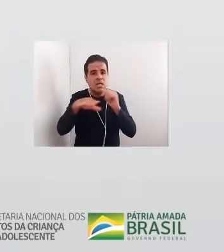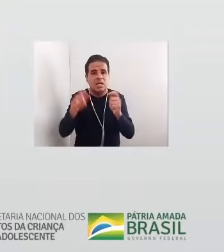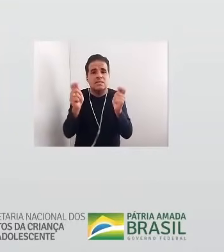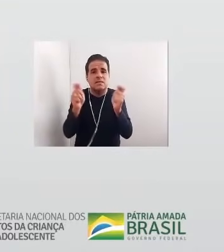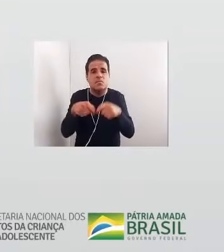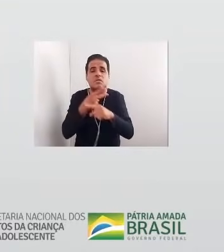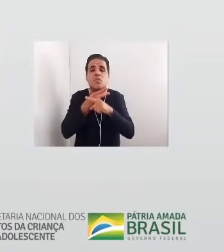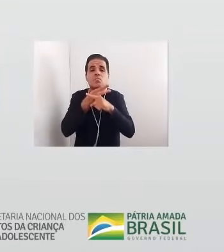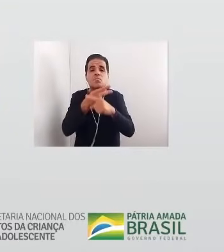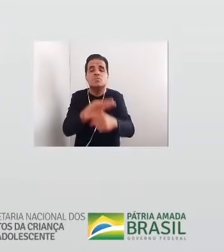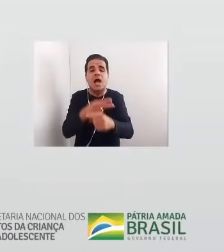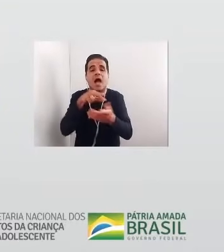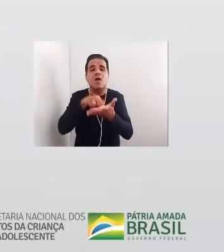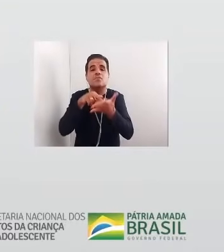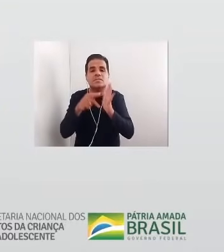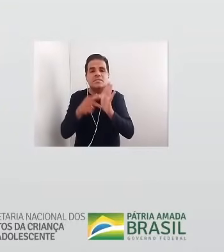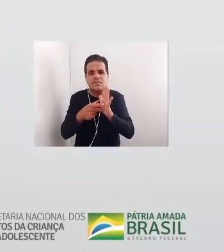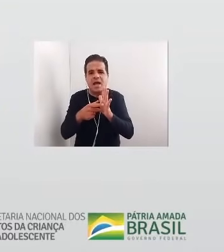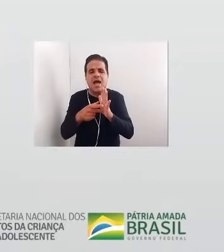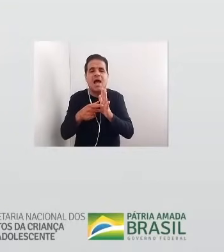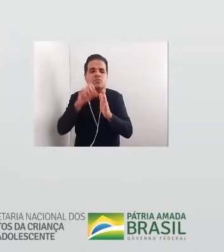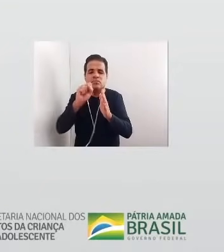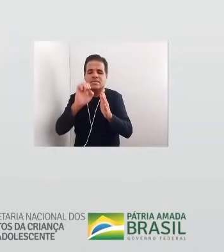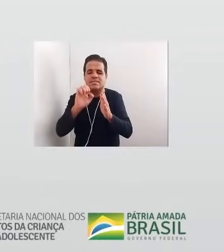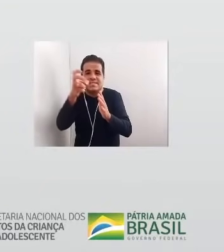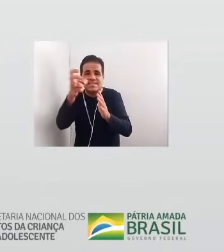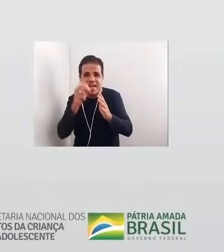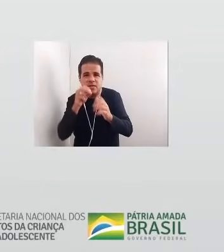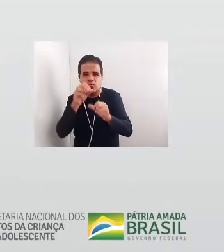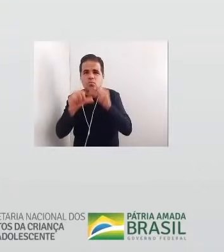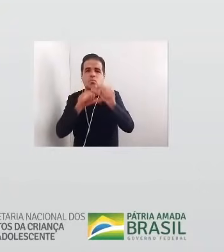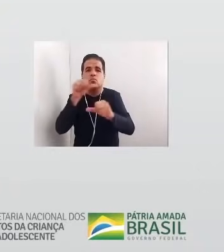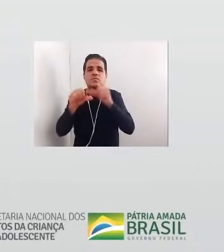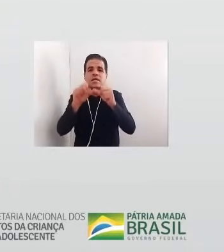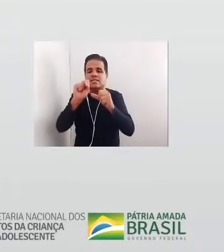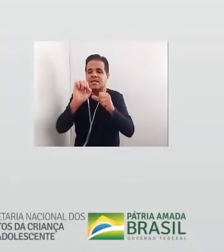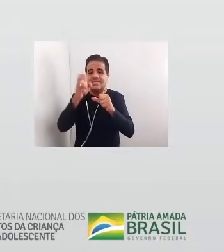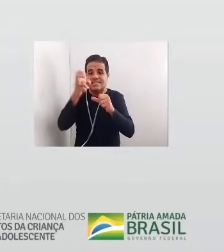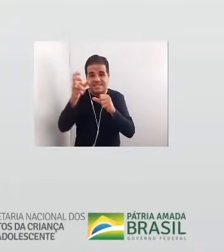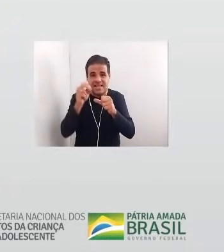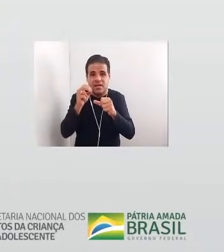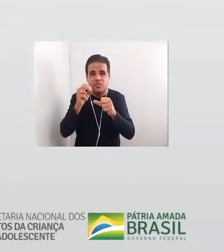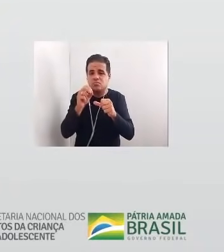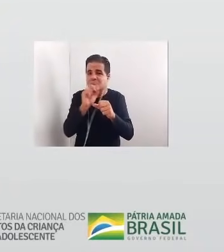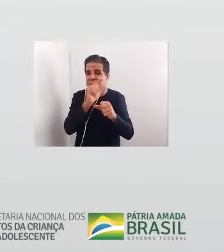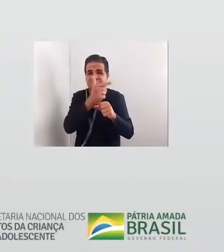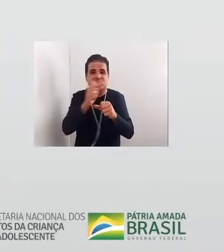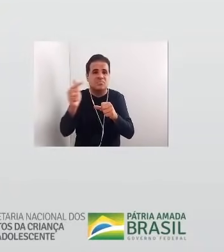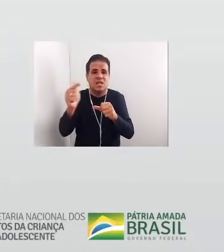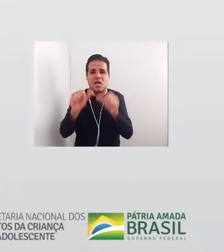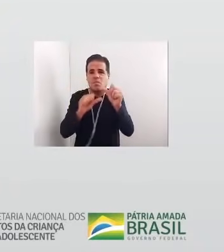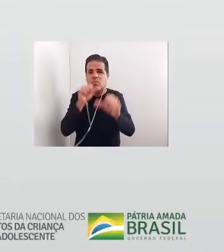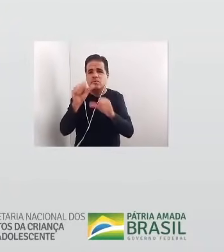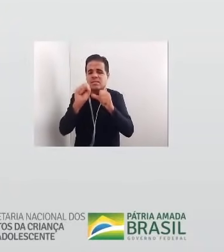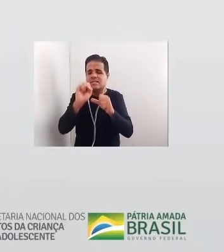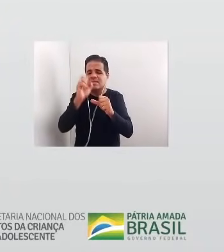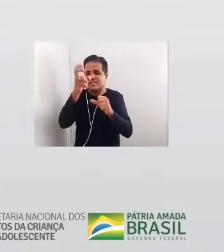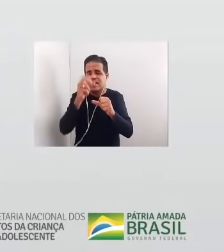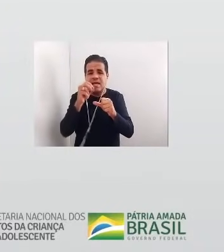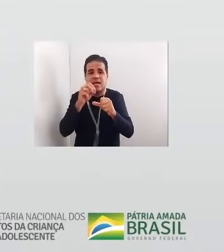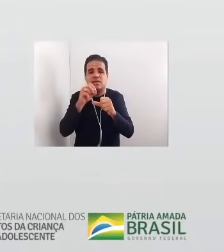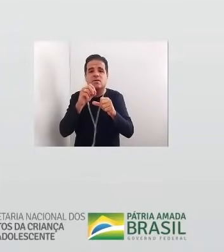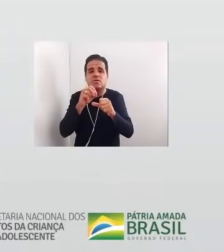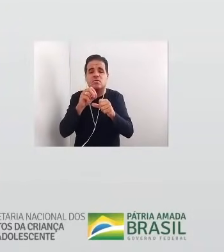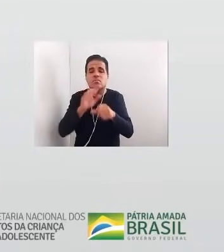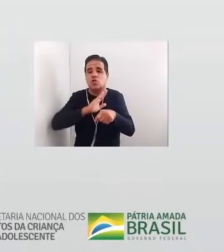buscar a ressignificação de sexo ou a mudança de sexo, que na verdade não existe, né, uma mudança de sexo, mas apenas a mutilação